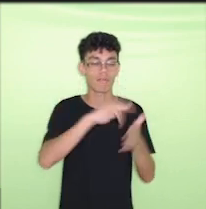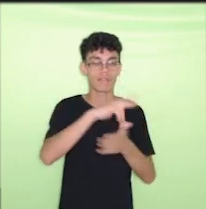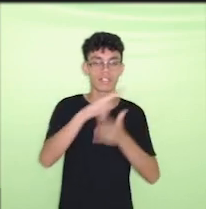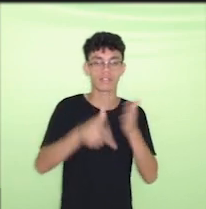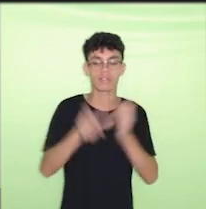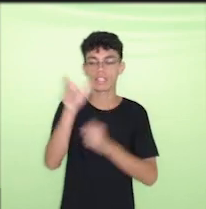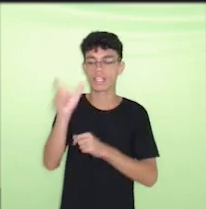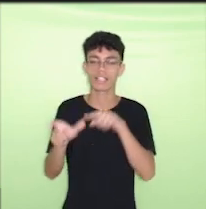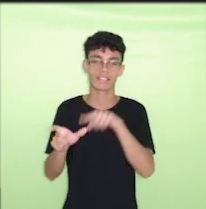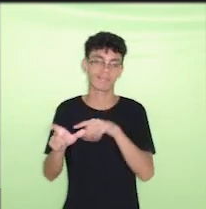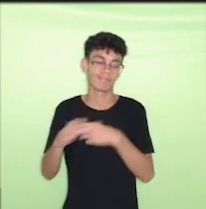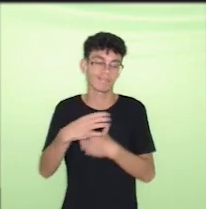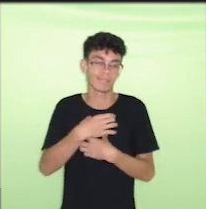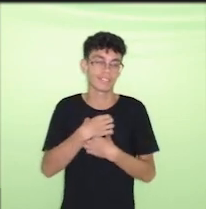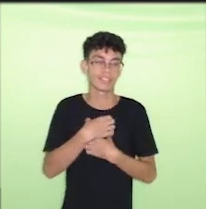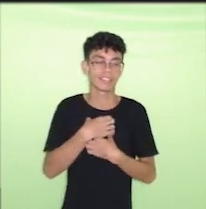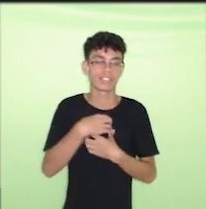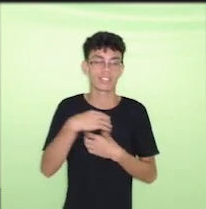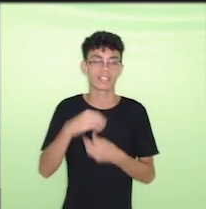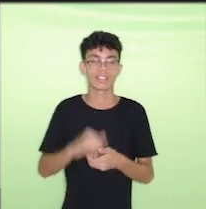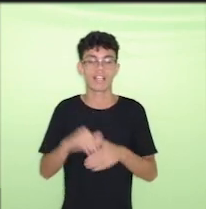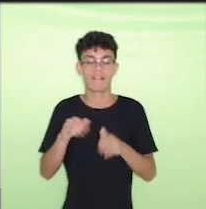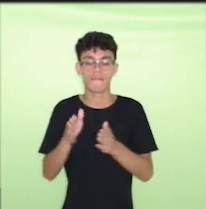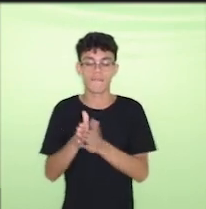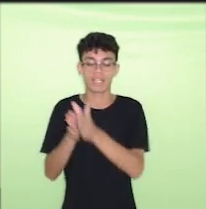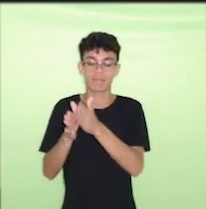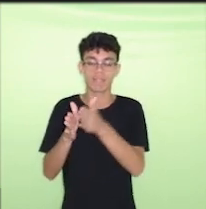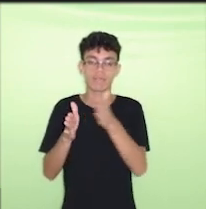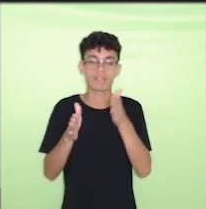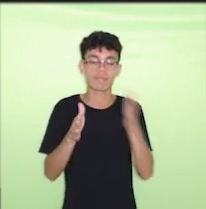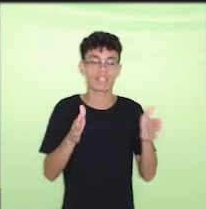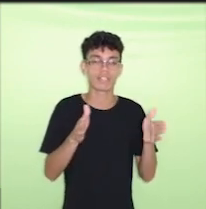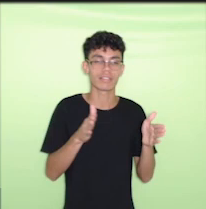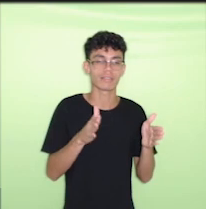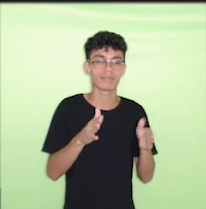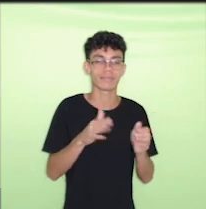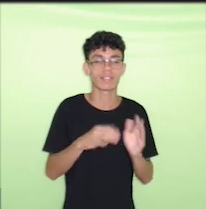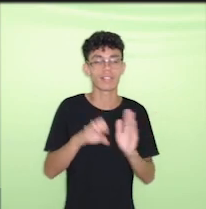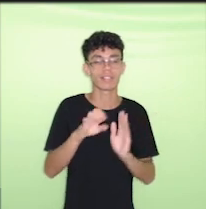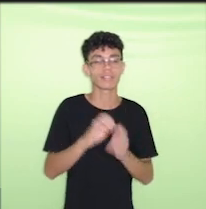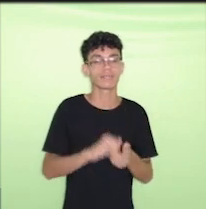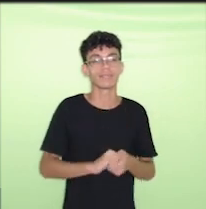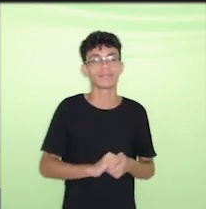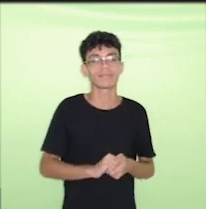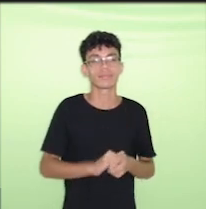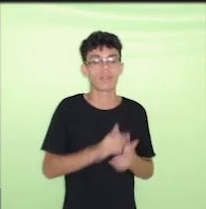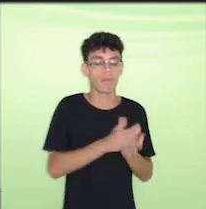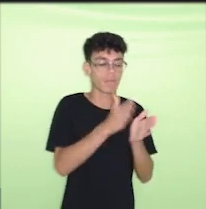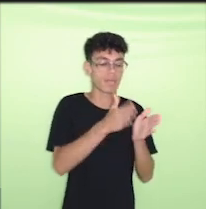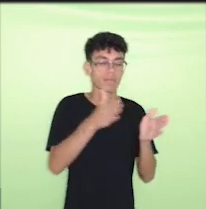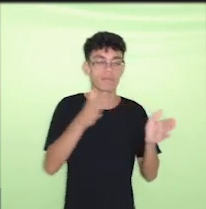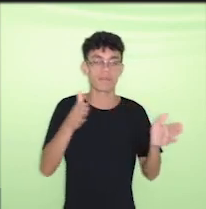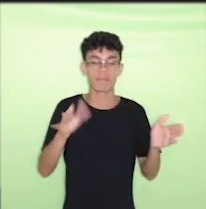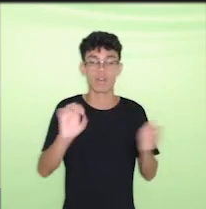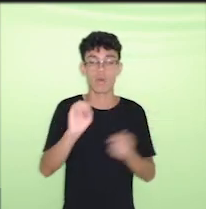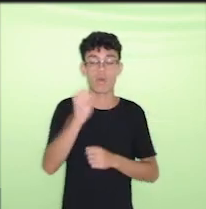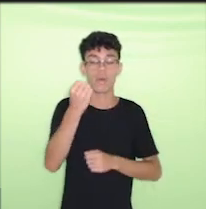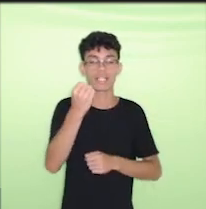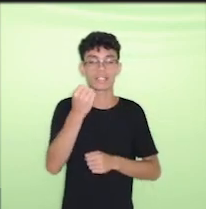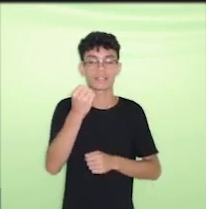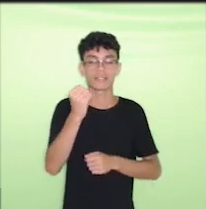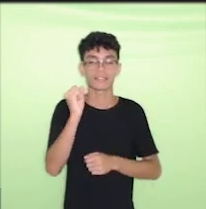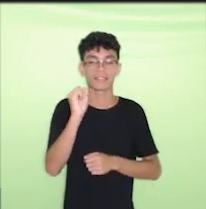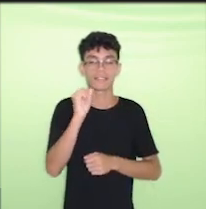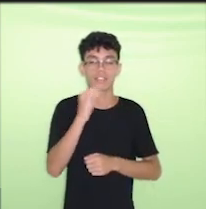ela não ia intercalando essas produções, ela tinha épocas. Então, essas 8 peças foram escritas ao longo de 3 anos, assim como a